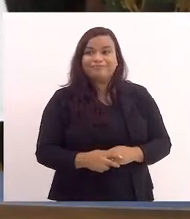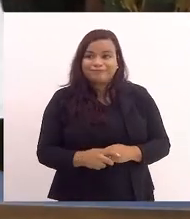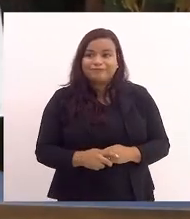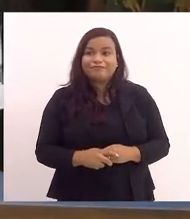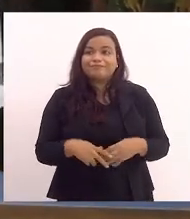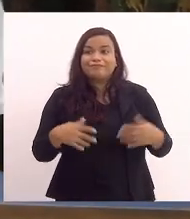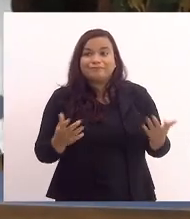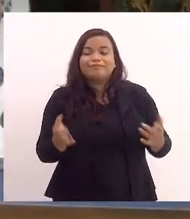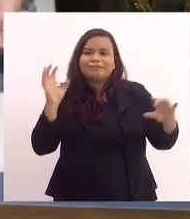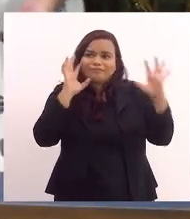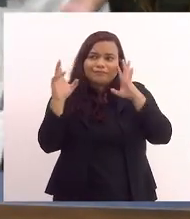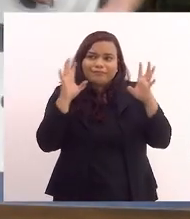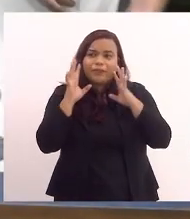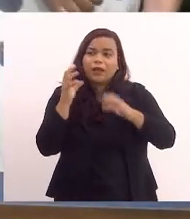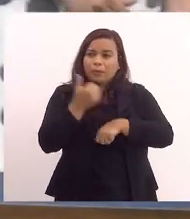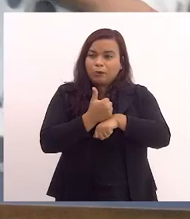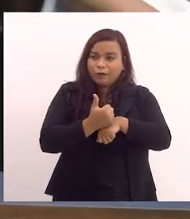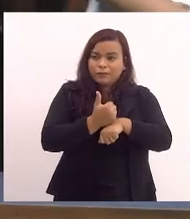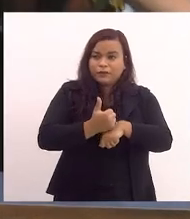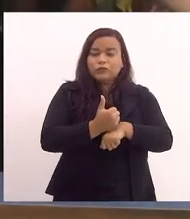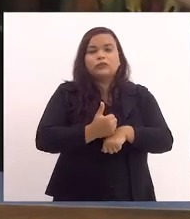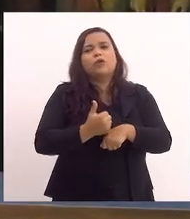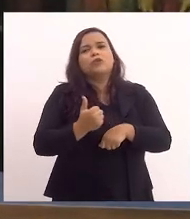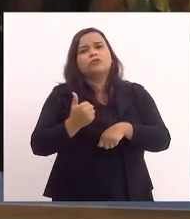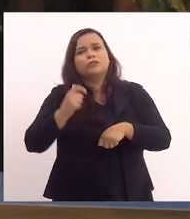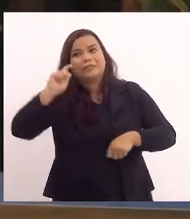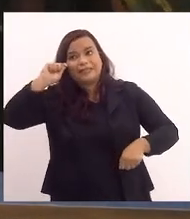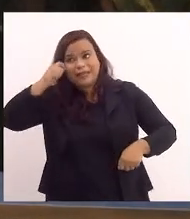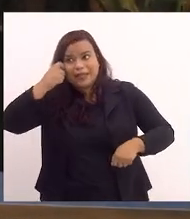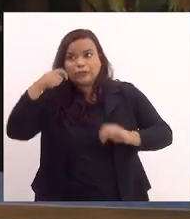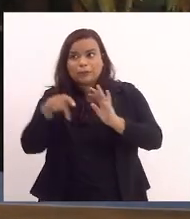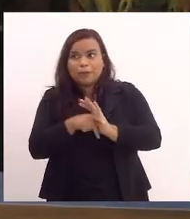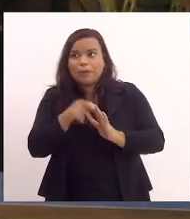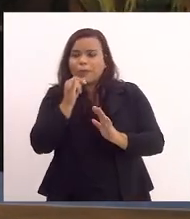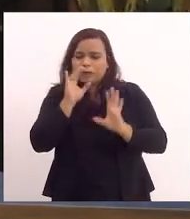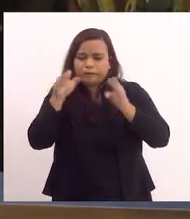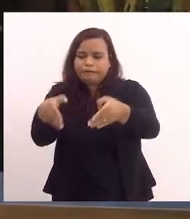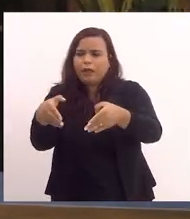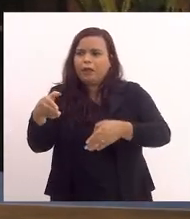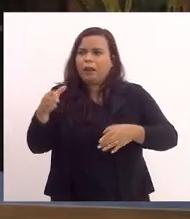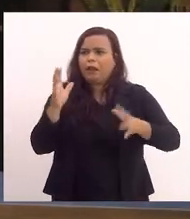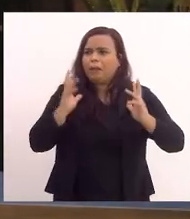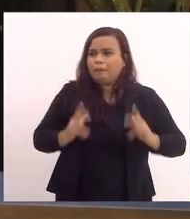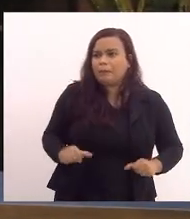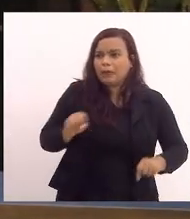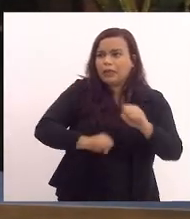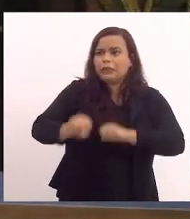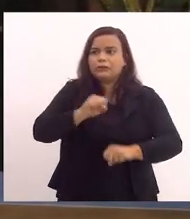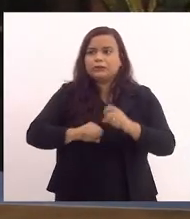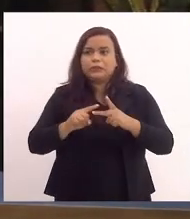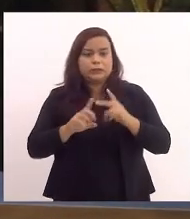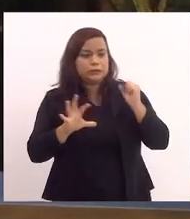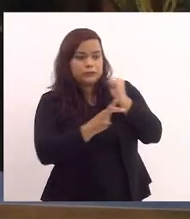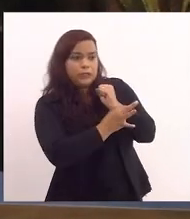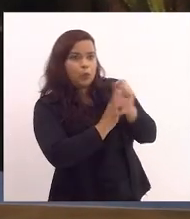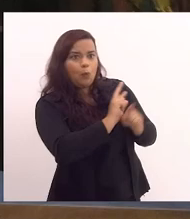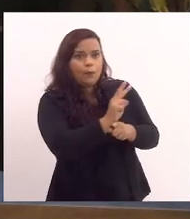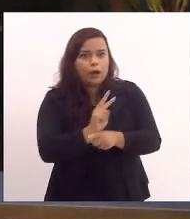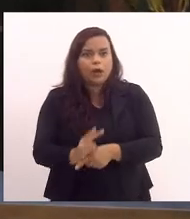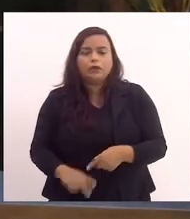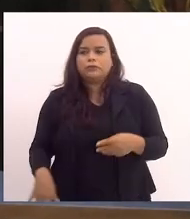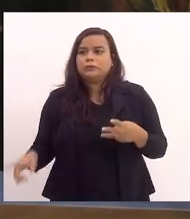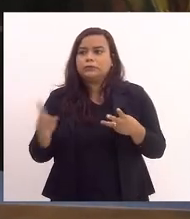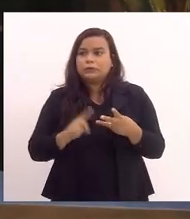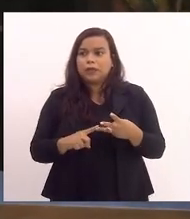da lógica de profissões essencialmente negras, como de limpeza, como de segurança, como de auxílio e manutenção, elas